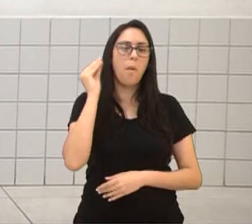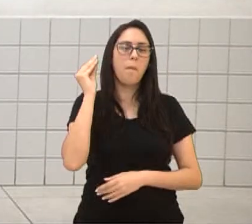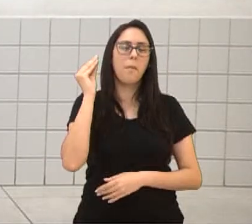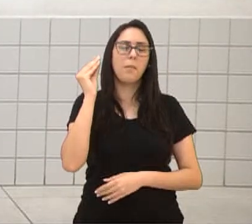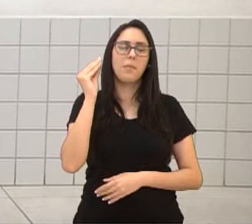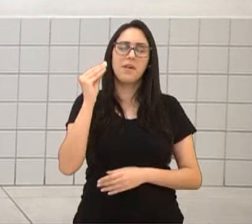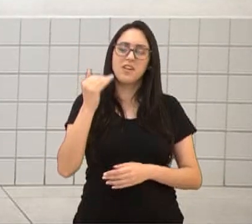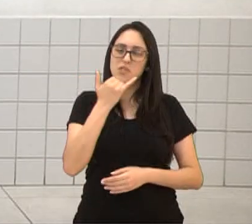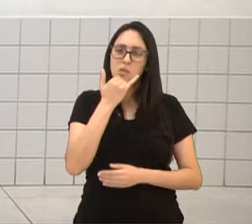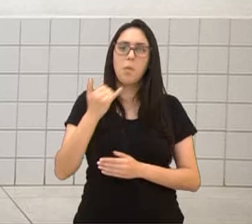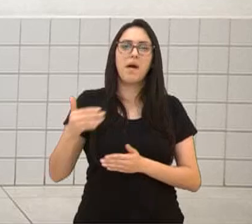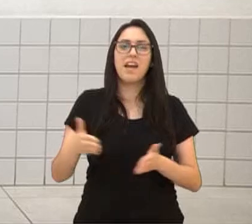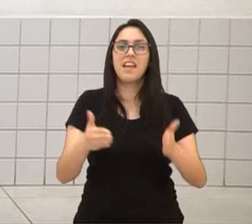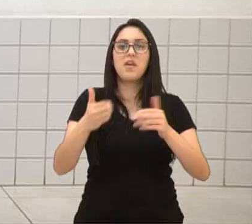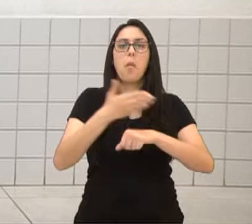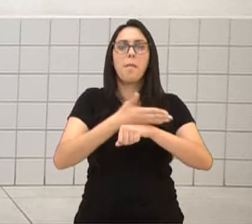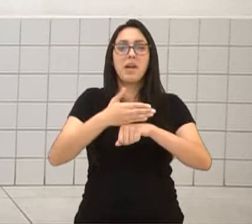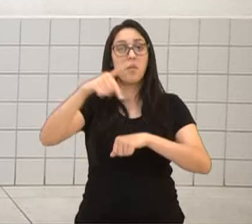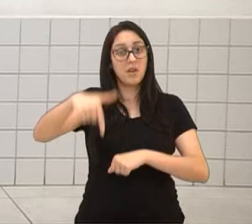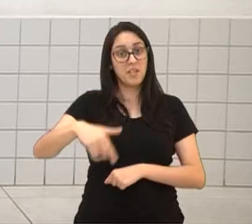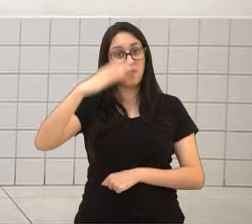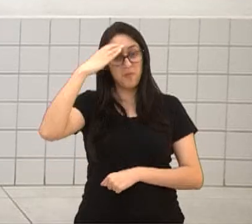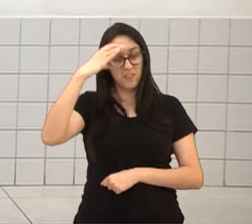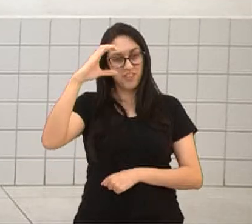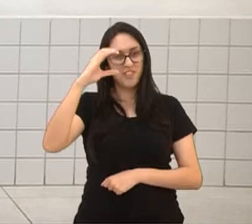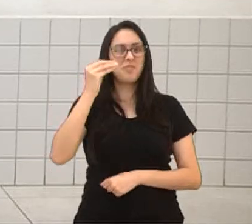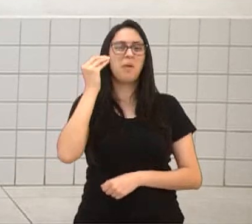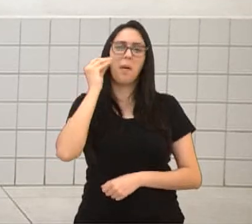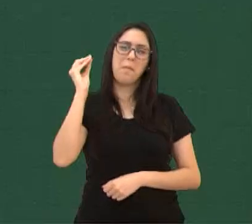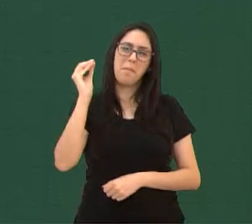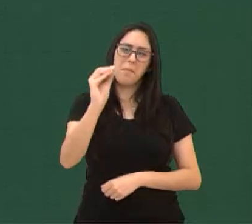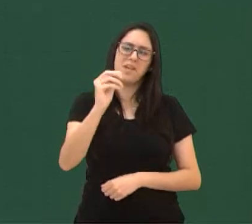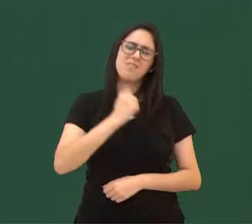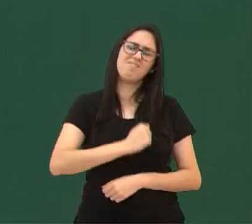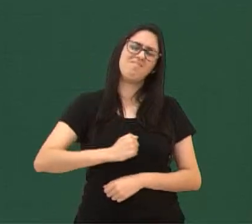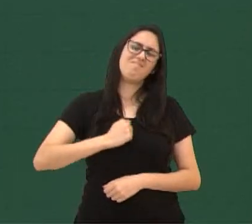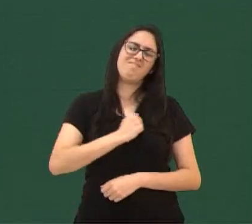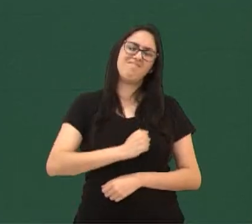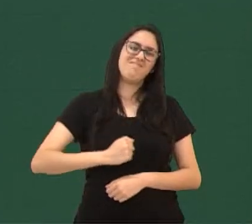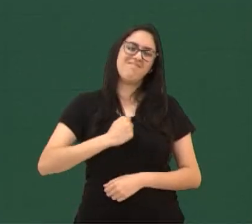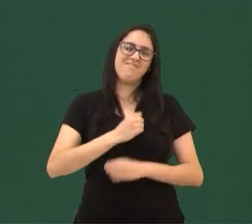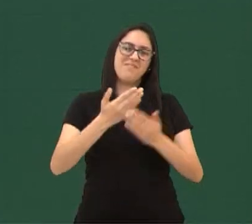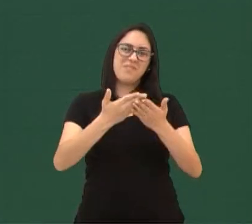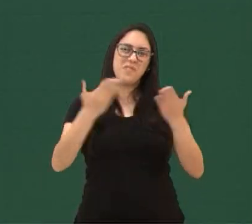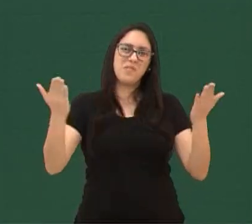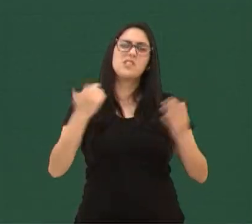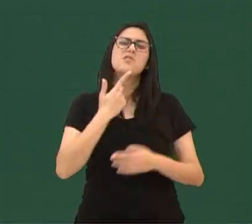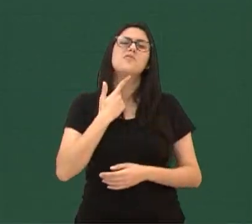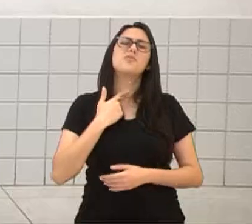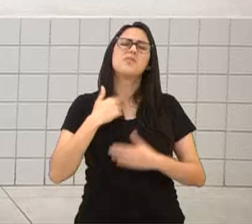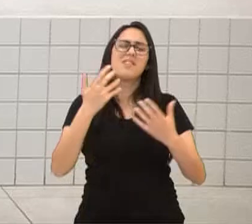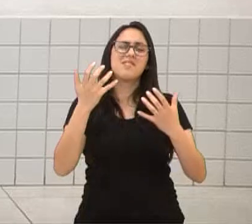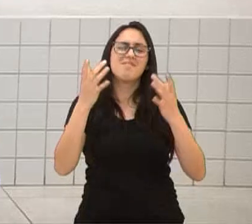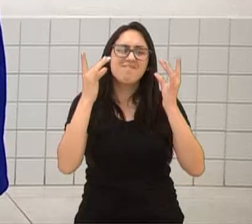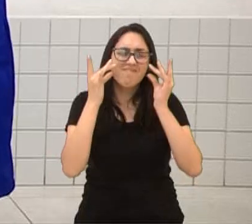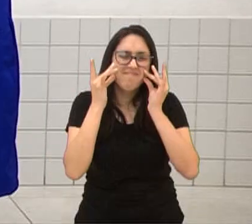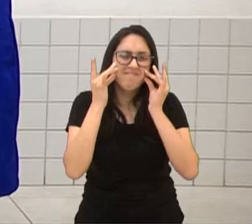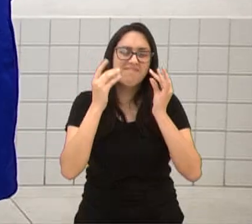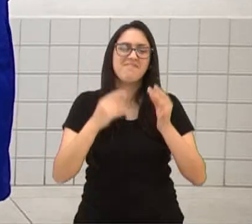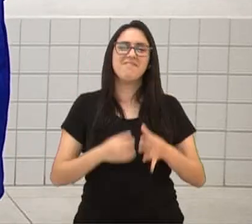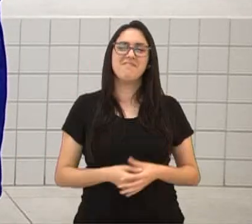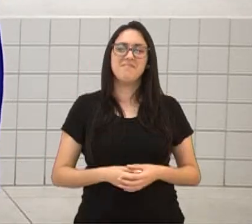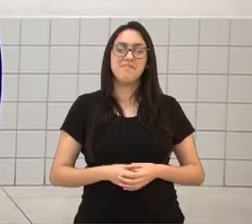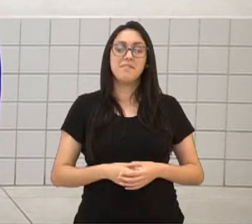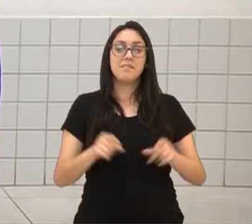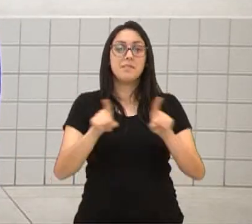Zardo, que é aqui de Curitiba. Um beijo para vocês, pessoal. Estamos morrendo de saudade de ter os nossos encontros ao vivo. E olha só,